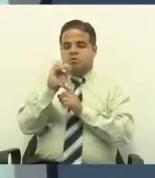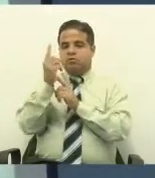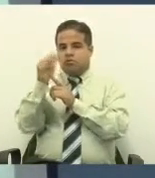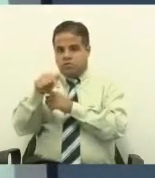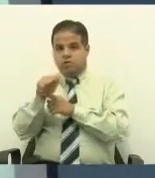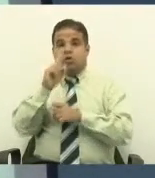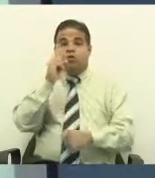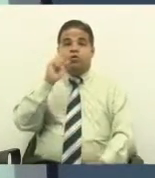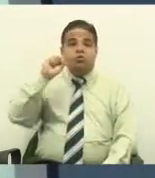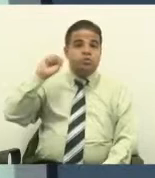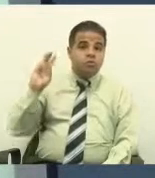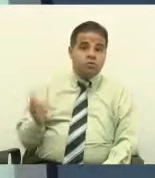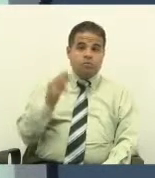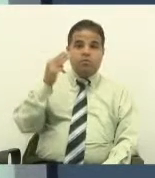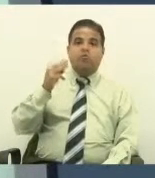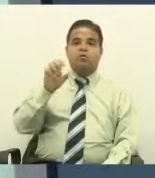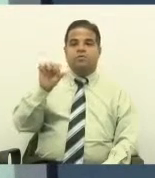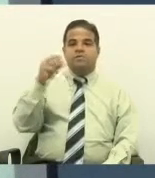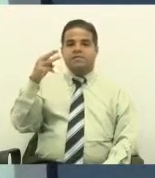em